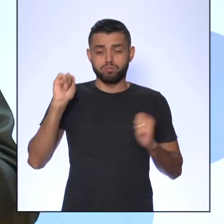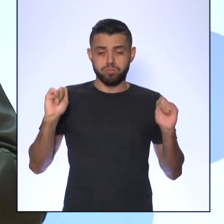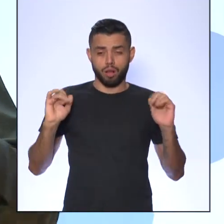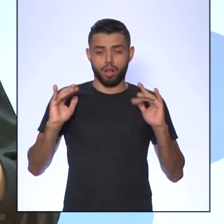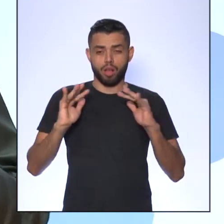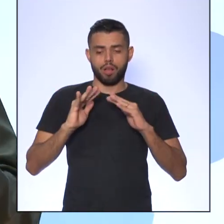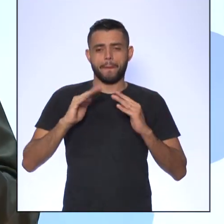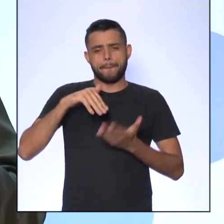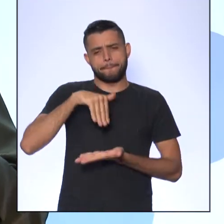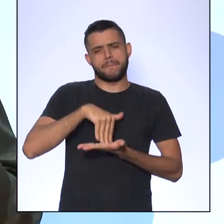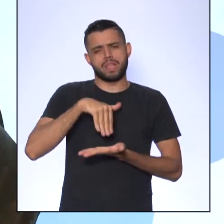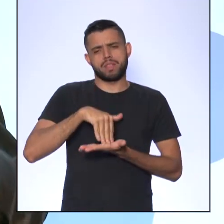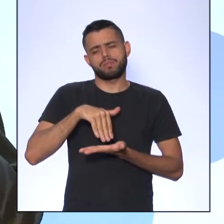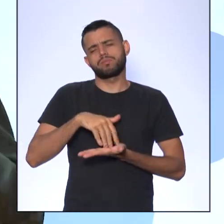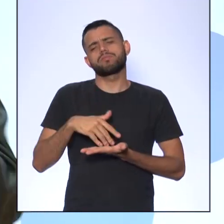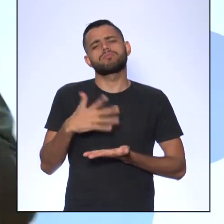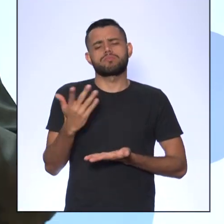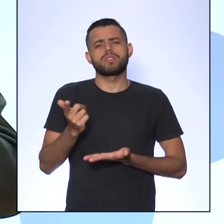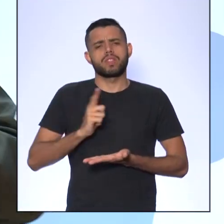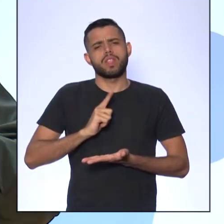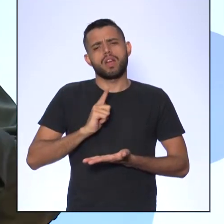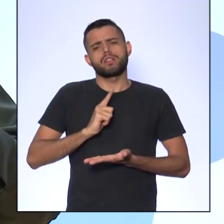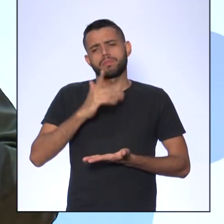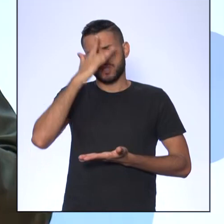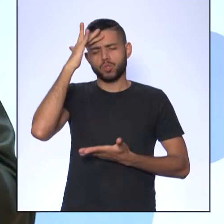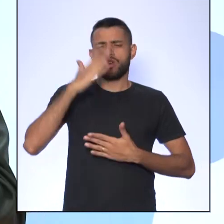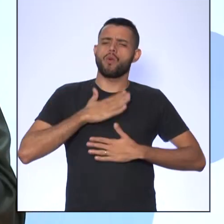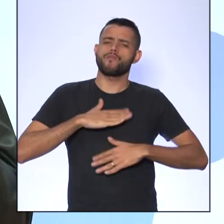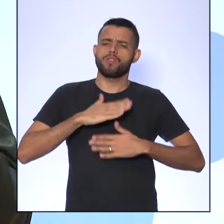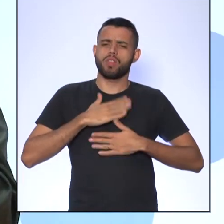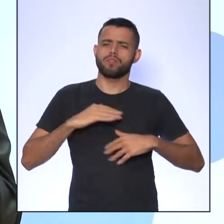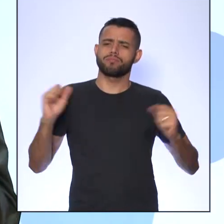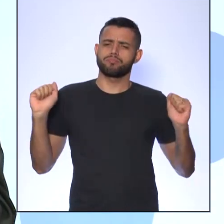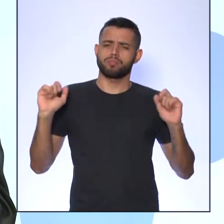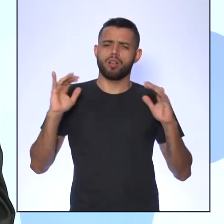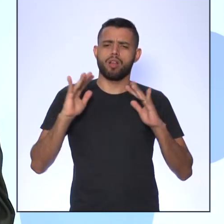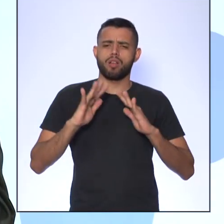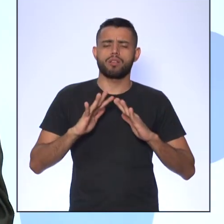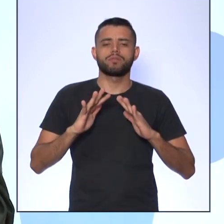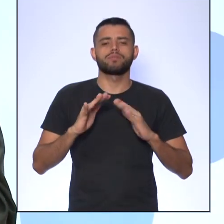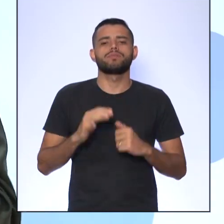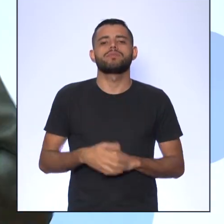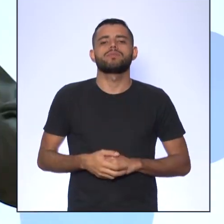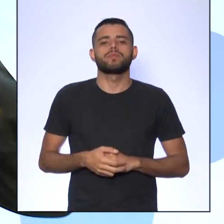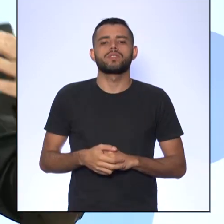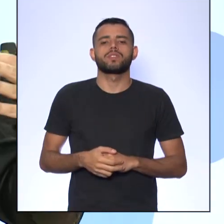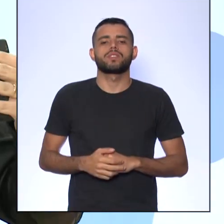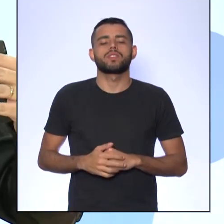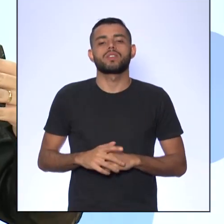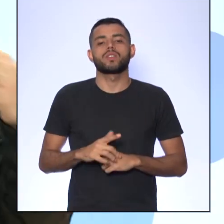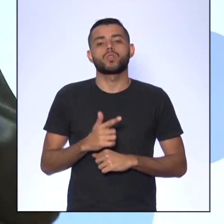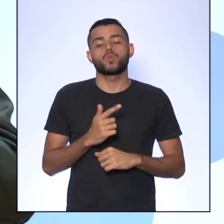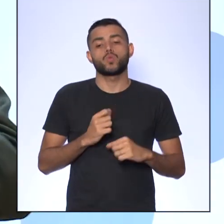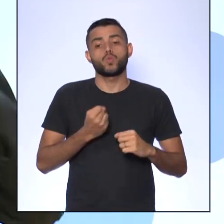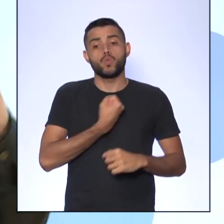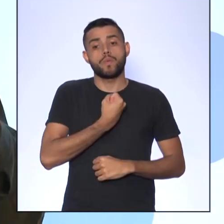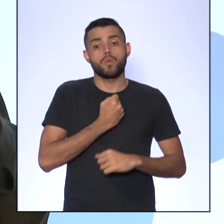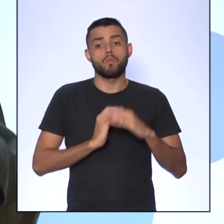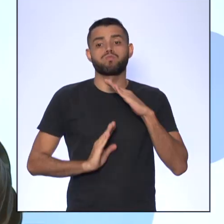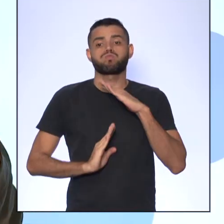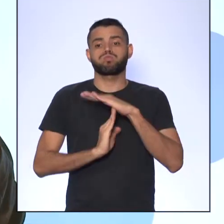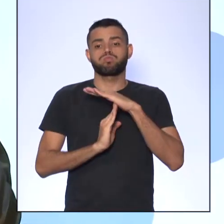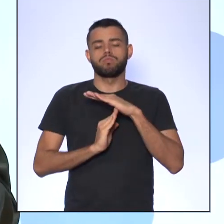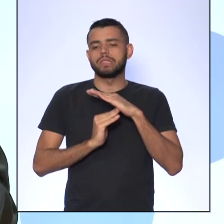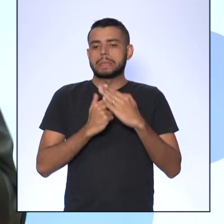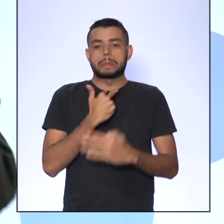pessoas fiquem confortável, apesar de delas se acumularem, né? Num valor confortável. E uma lotação máxima, então não